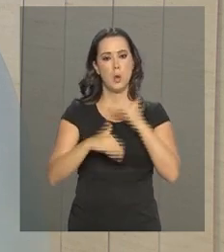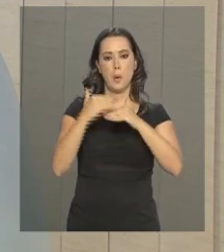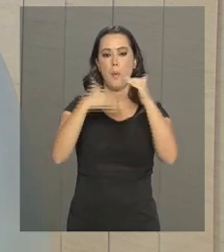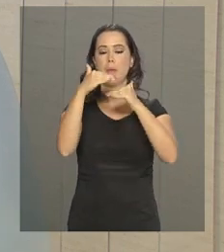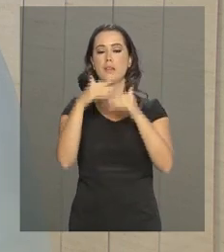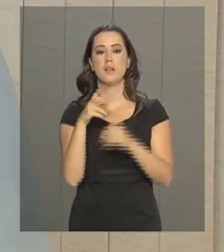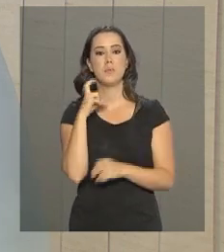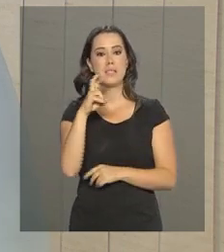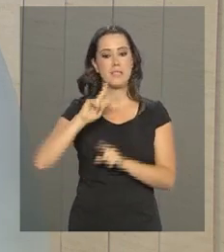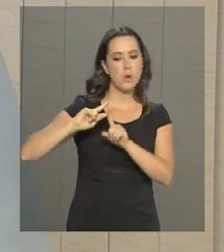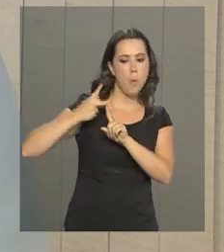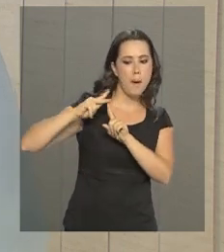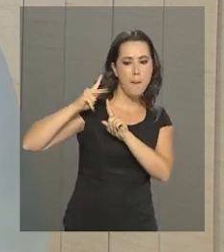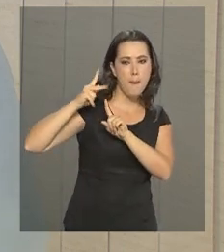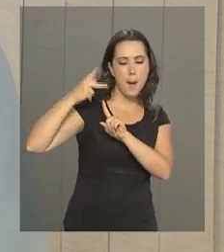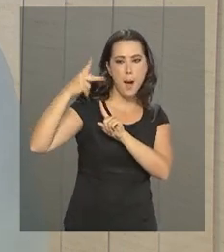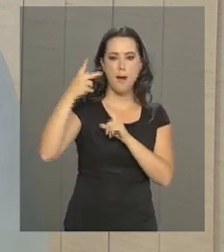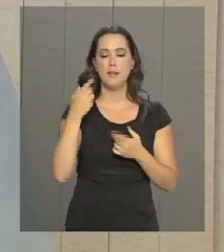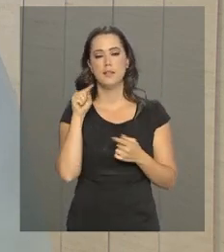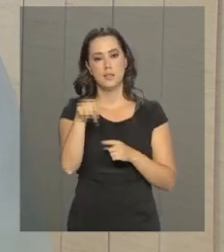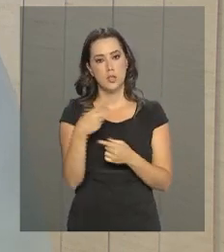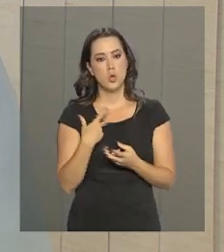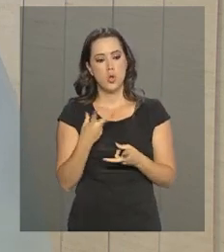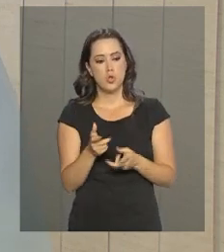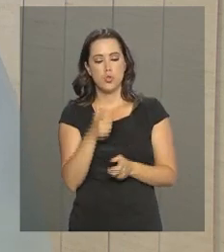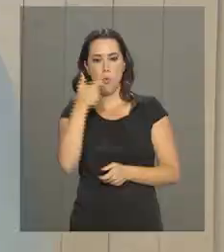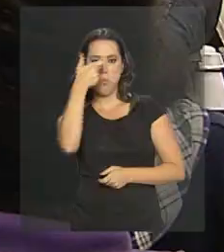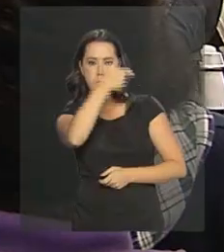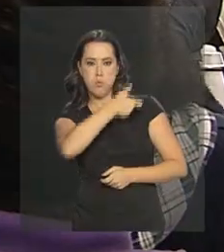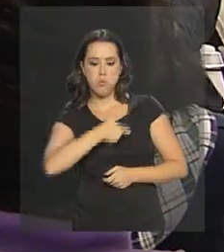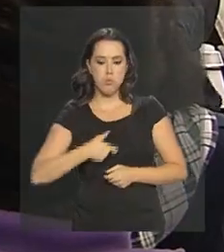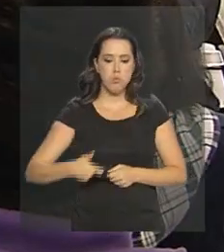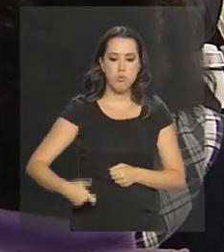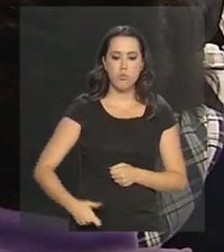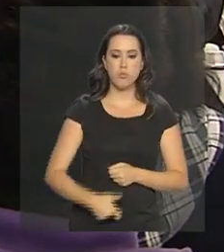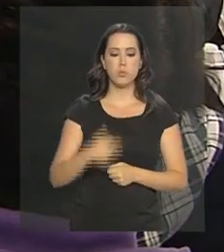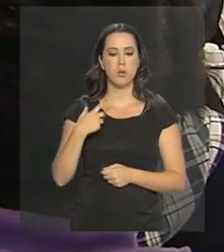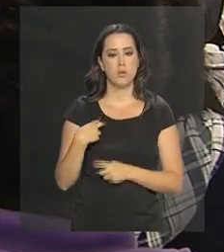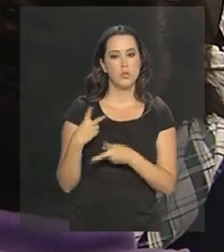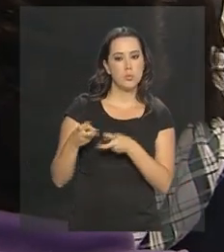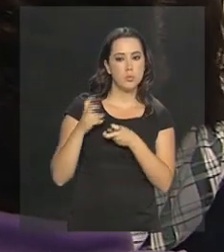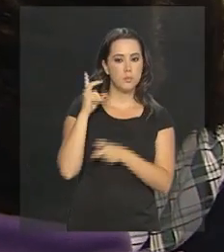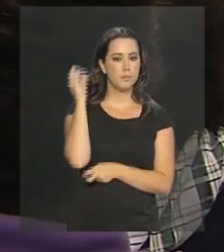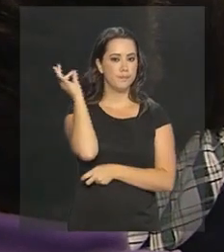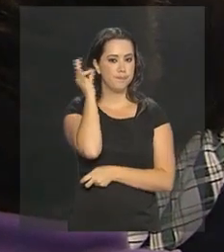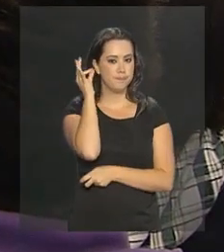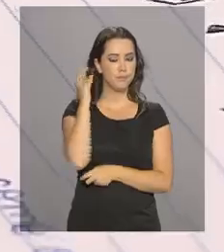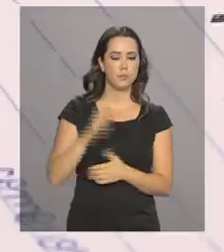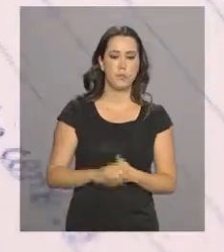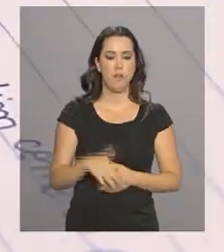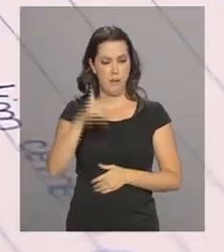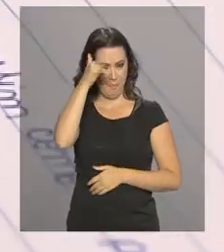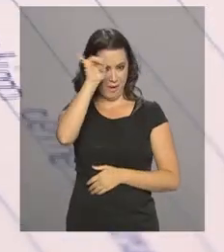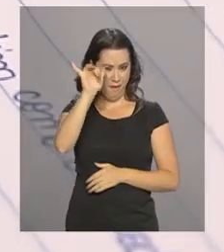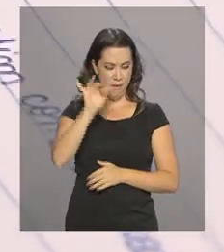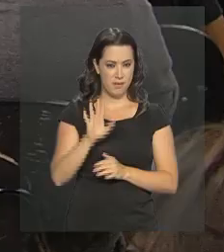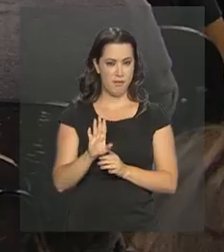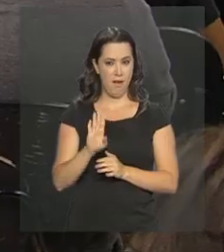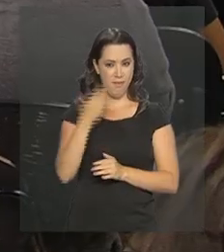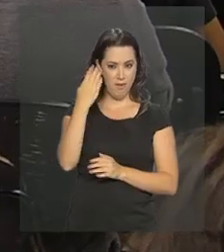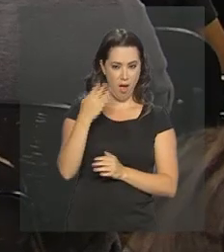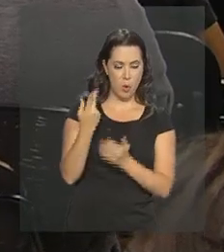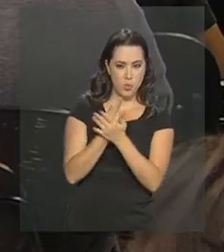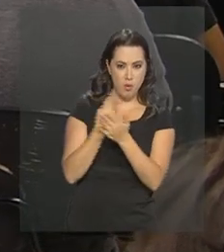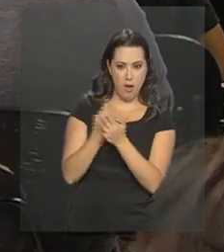detectores de ponto eletrônico que foi introduzido em 2017 para evitar fraudes na aplicação das provas também haverá uma central